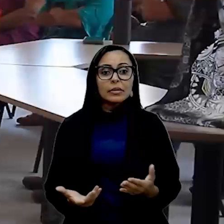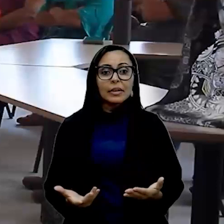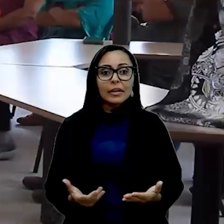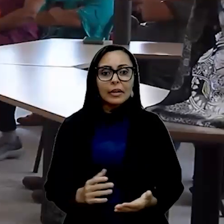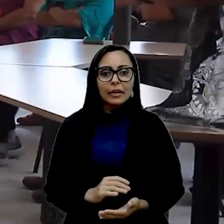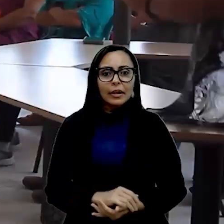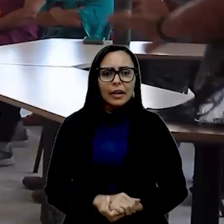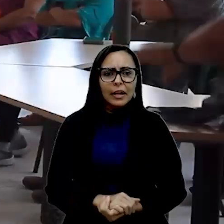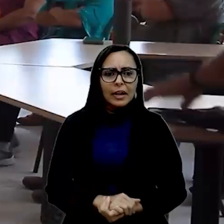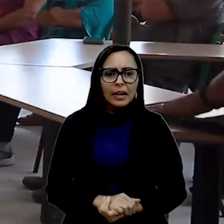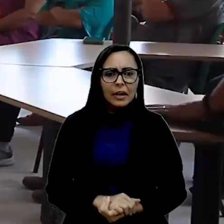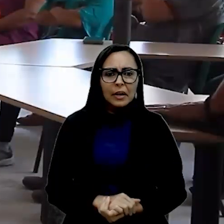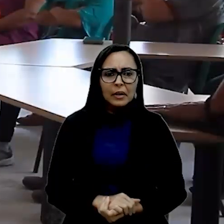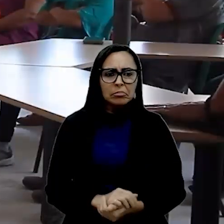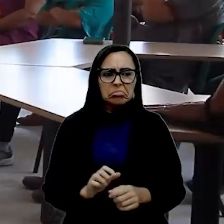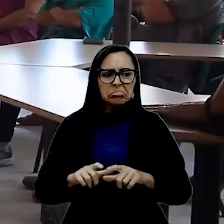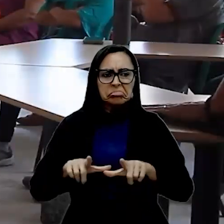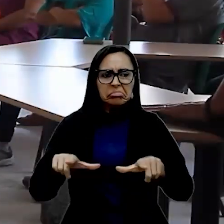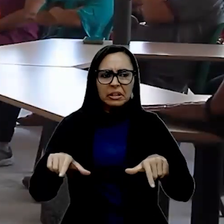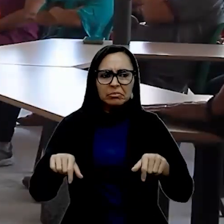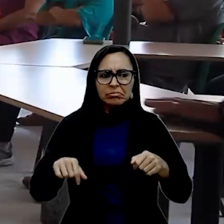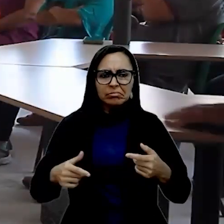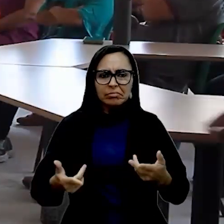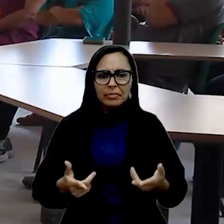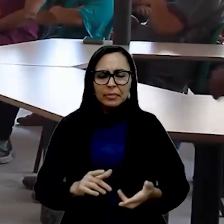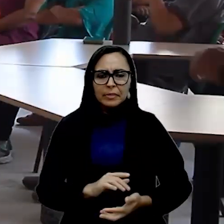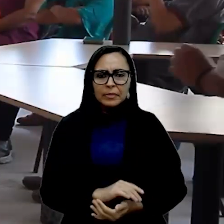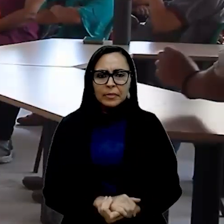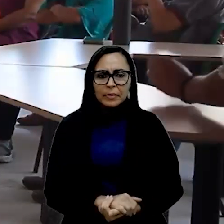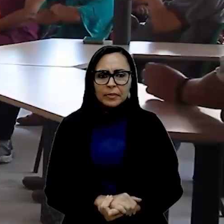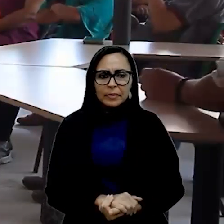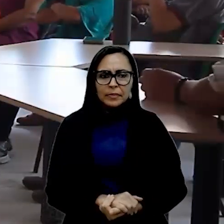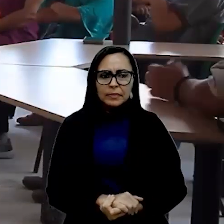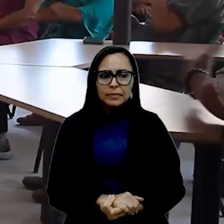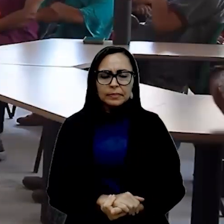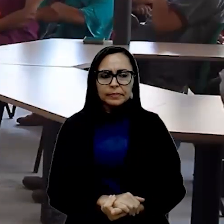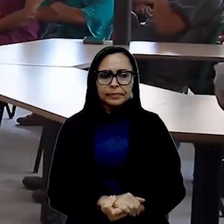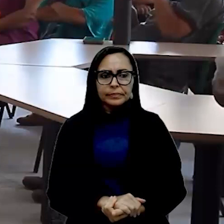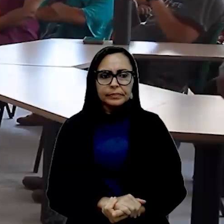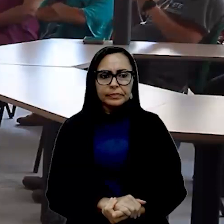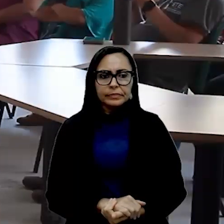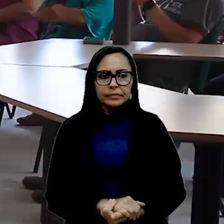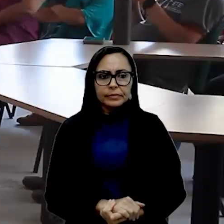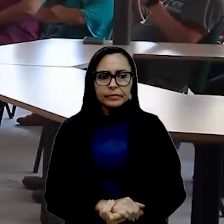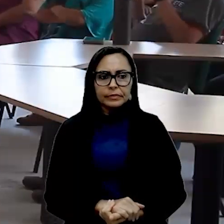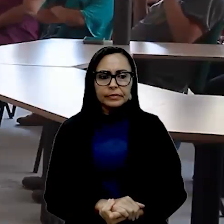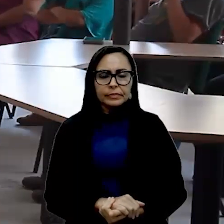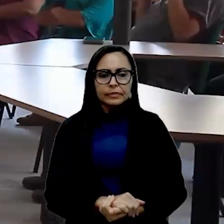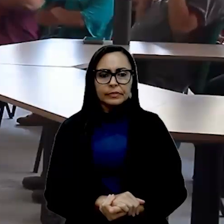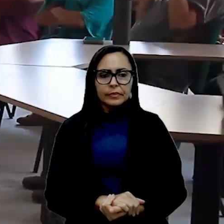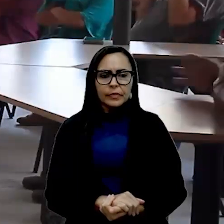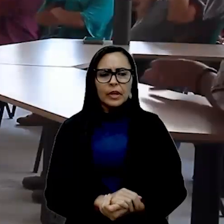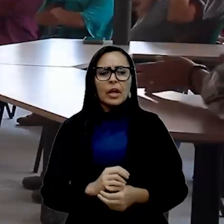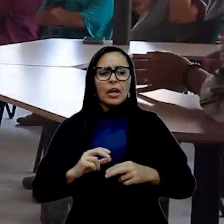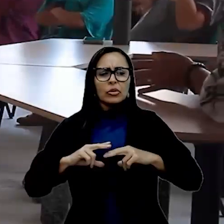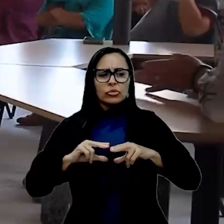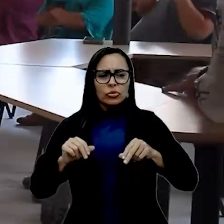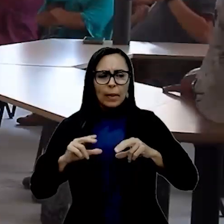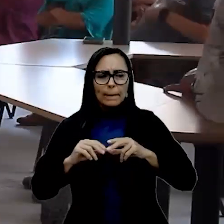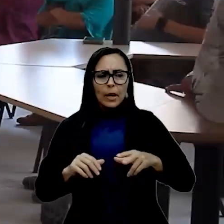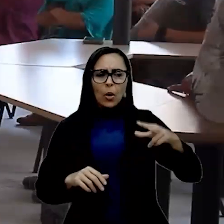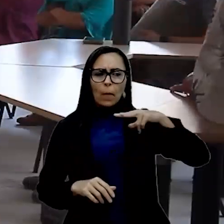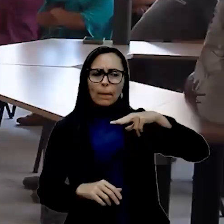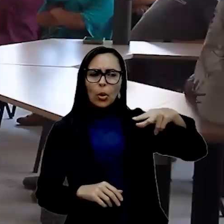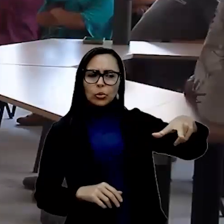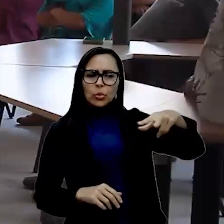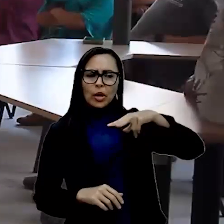Eu acho que o Brasil não está nem por aqui. Não está por aqui. Aqui da comida. O Japão, Portugal, Alemanha, eu acho que o